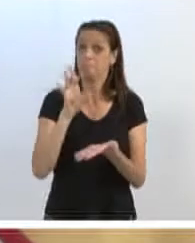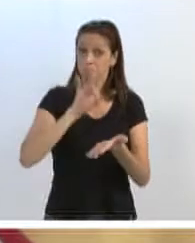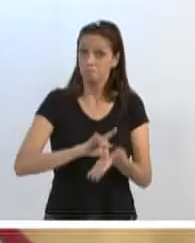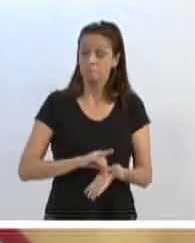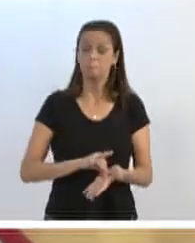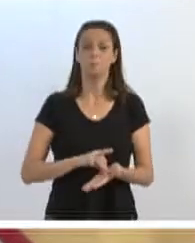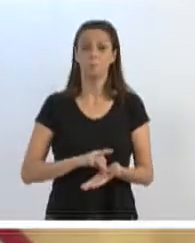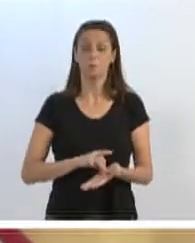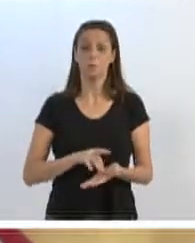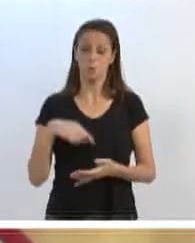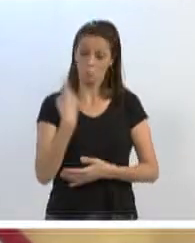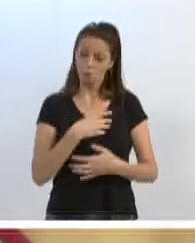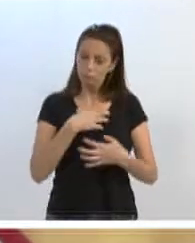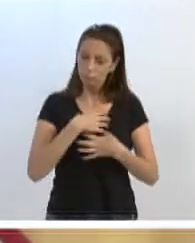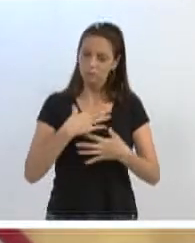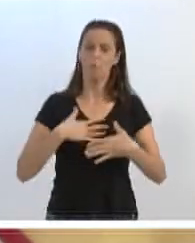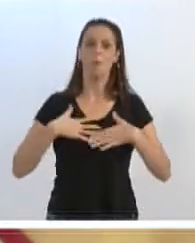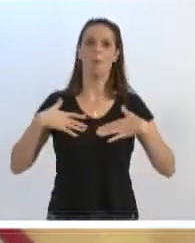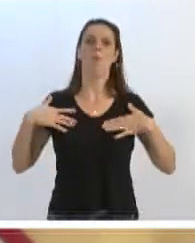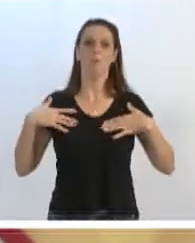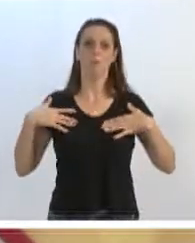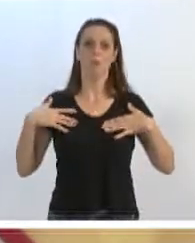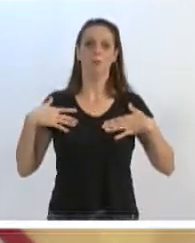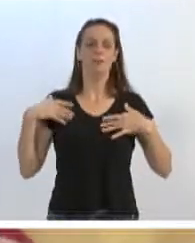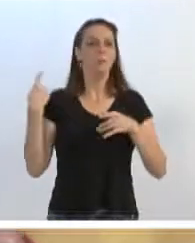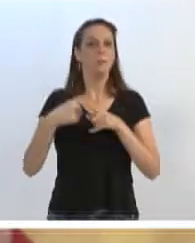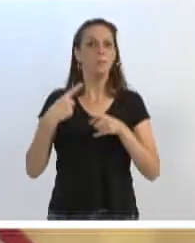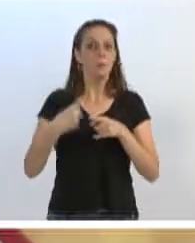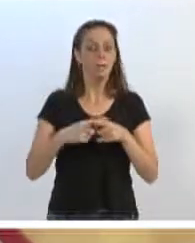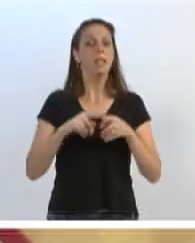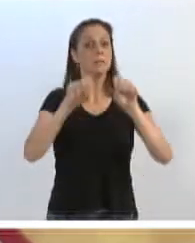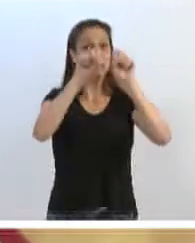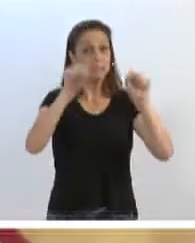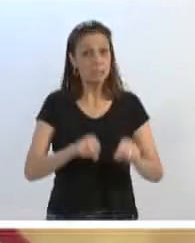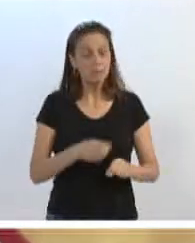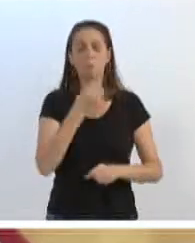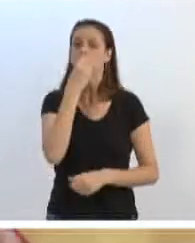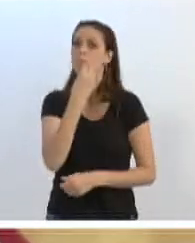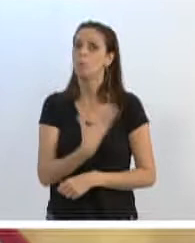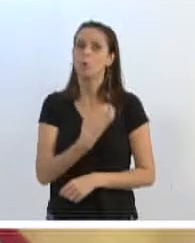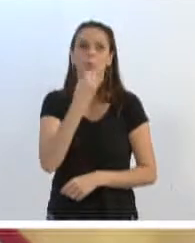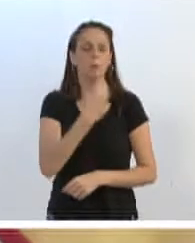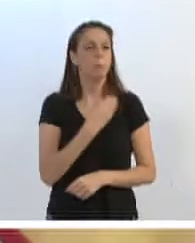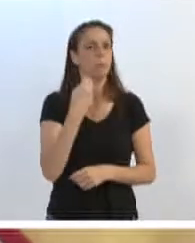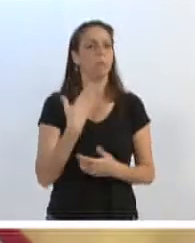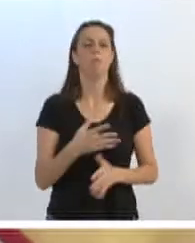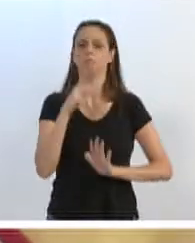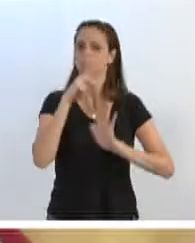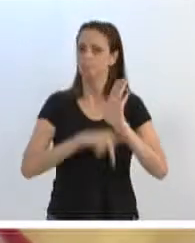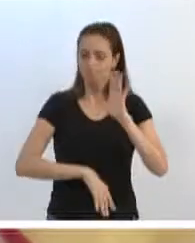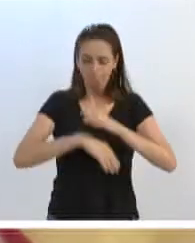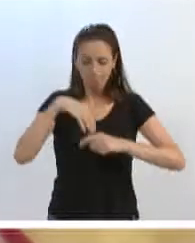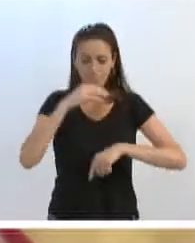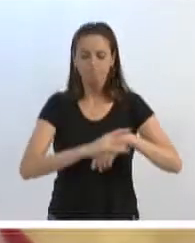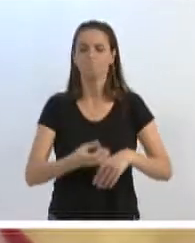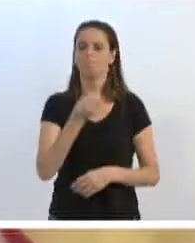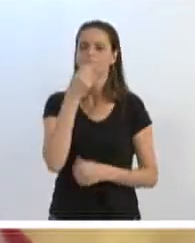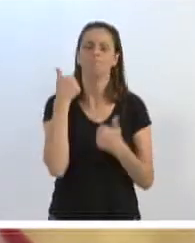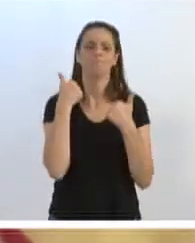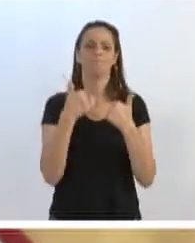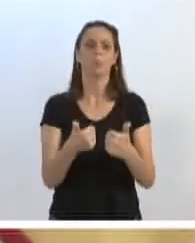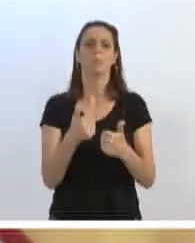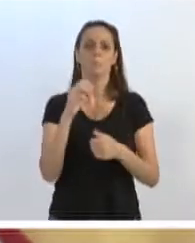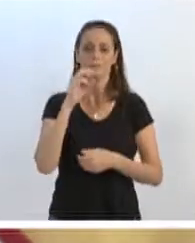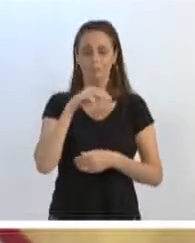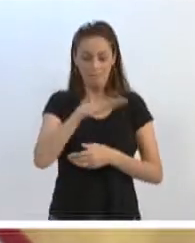motivo de muito orgulho pelo êxito que alcançou é o projeto hoje na secretaria municipal de saúde de